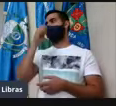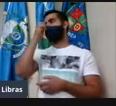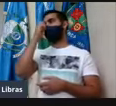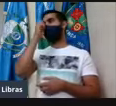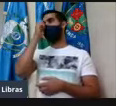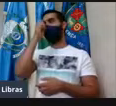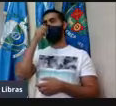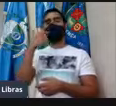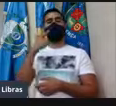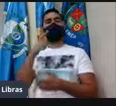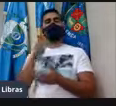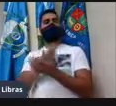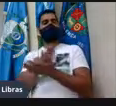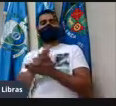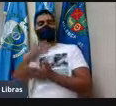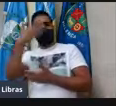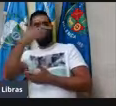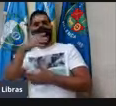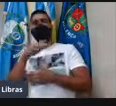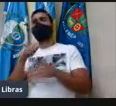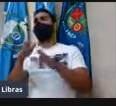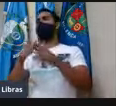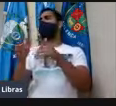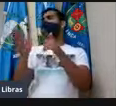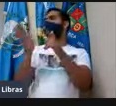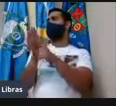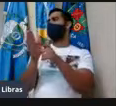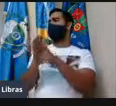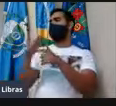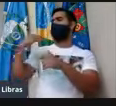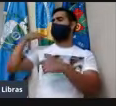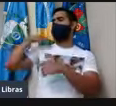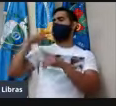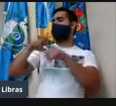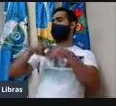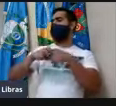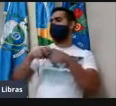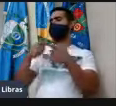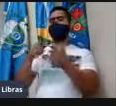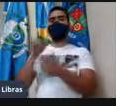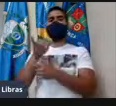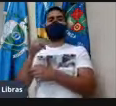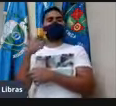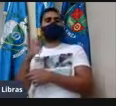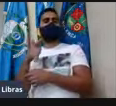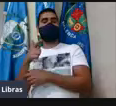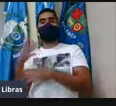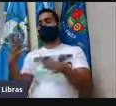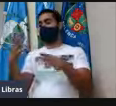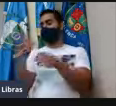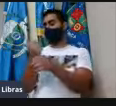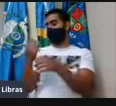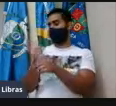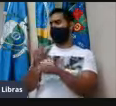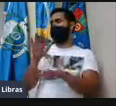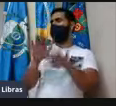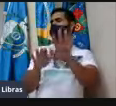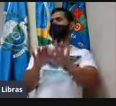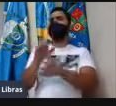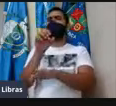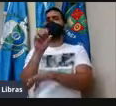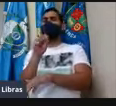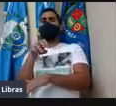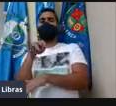tem nada de comprovação. Eu pedi os comprovantes por causa disso. Porque, como não tem os comprovantes, a gente soma os valores, dá mais ou menos